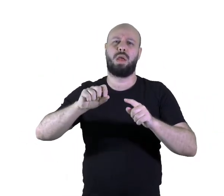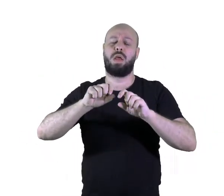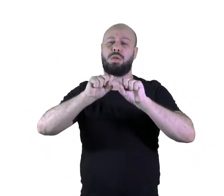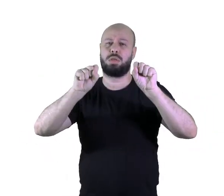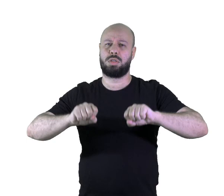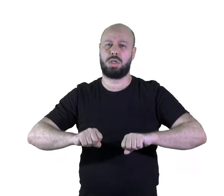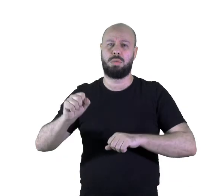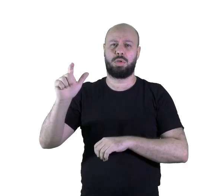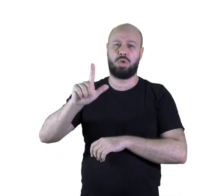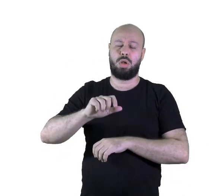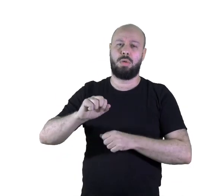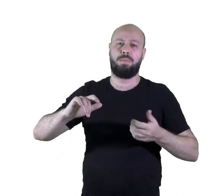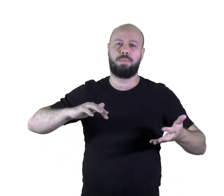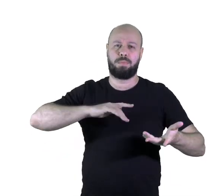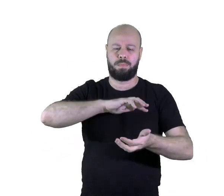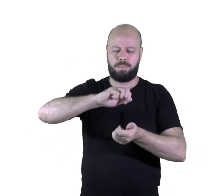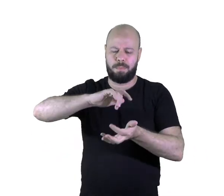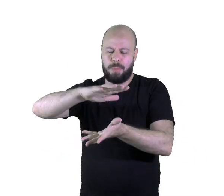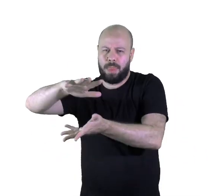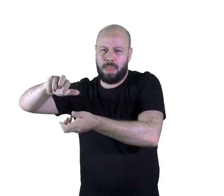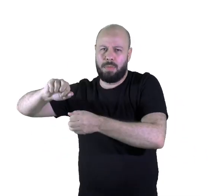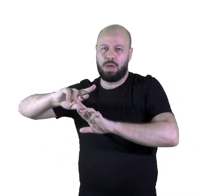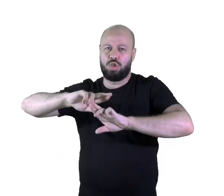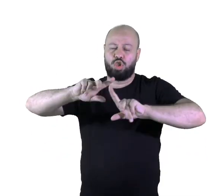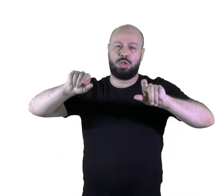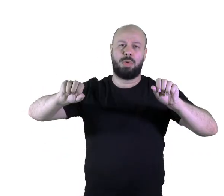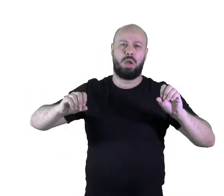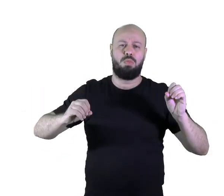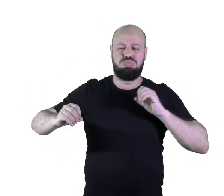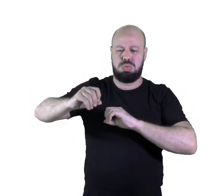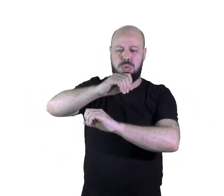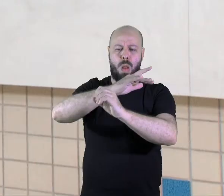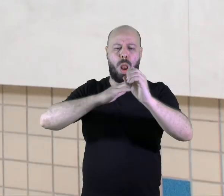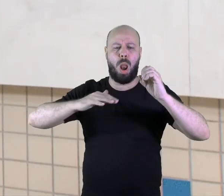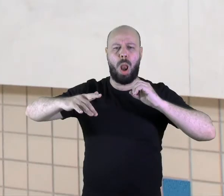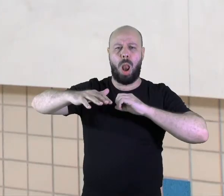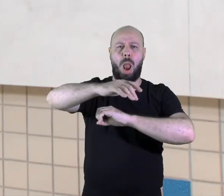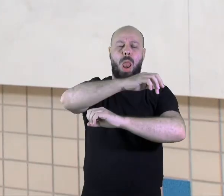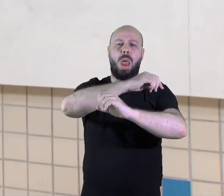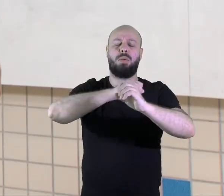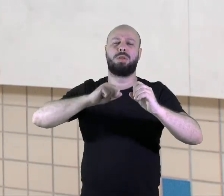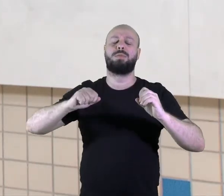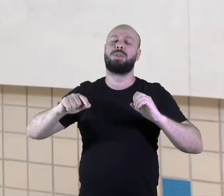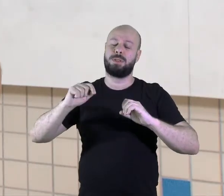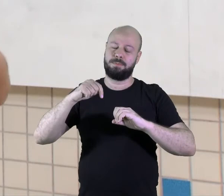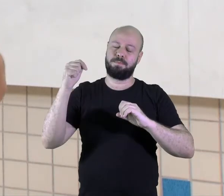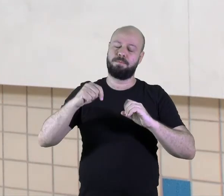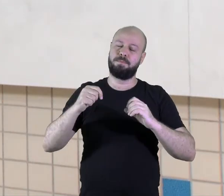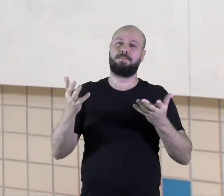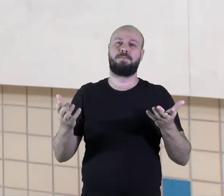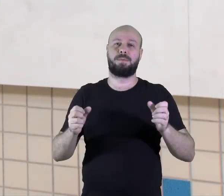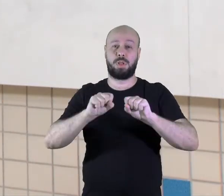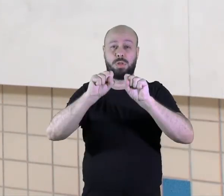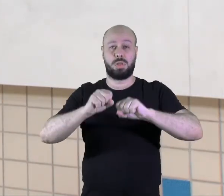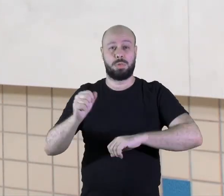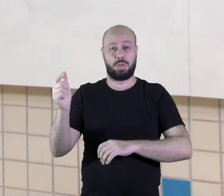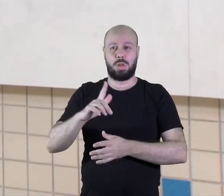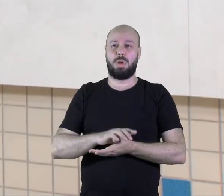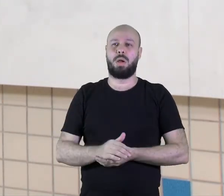Sol, os planetas, outros corpos, né, do Sistema Solar. Então, a gente pede que